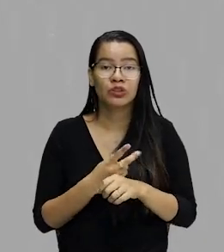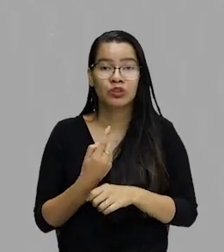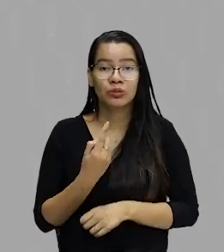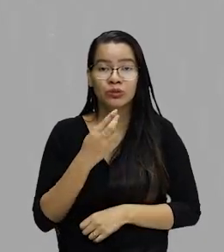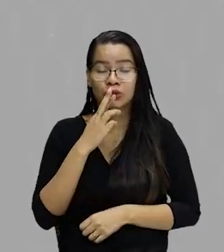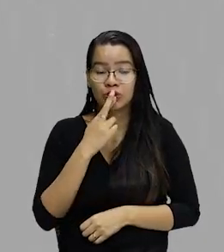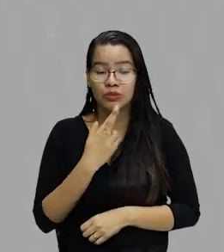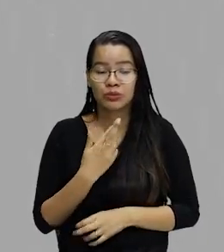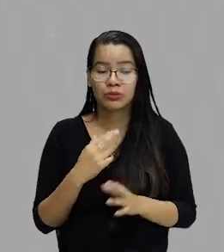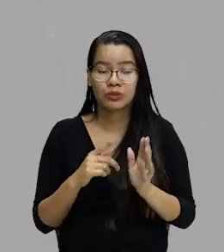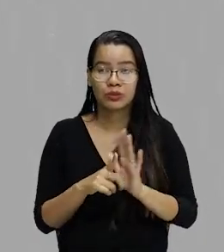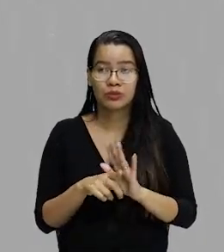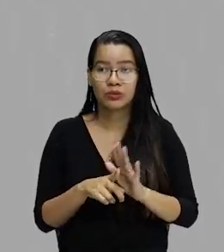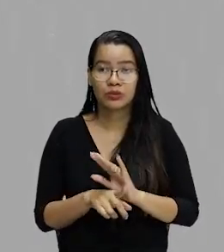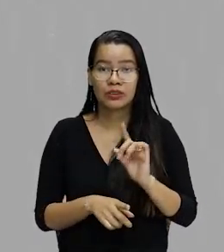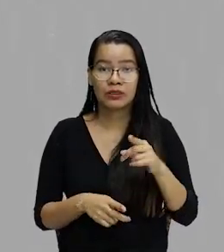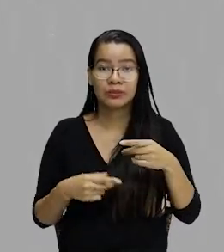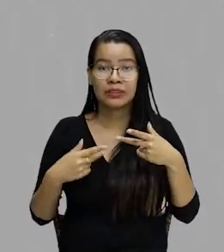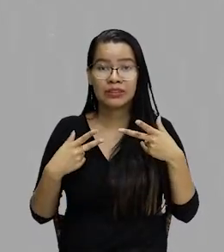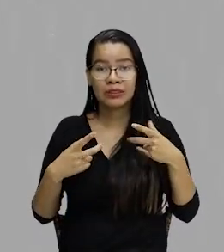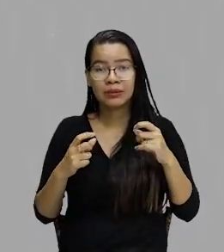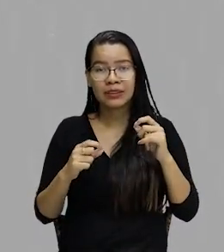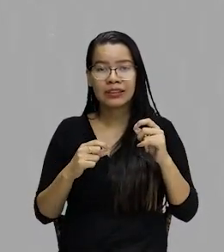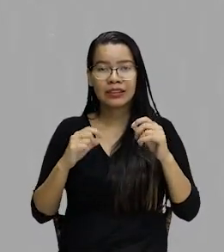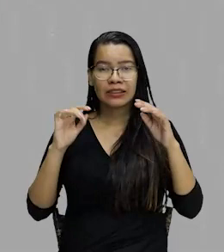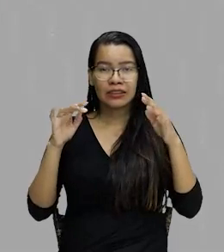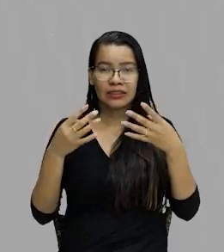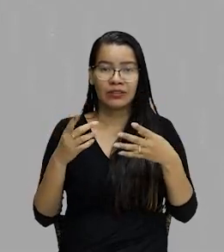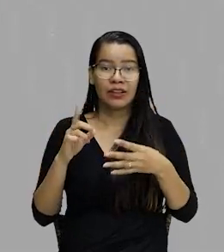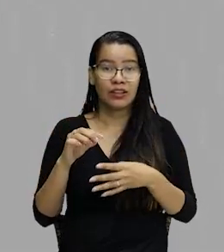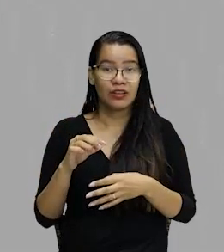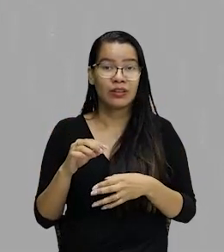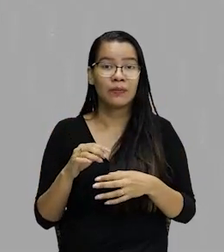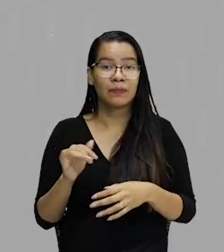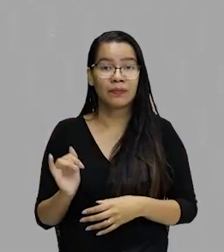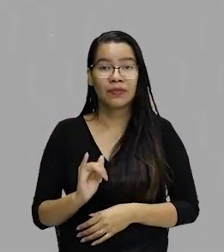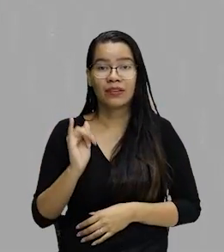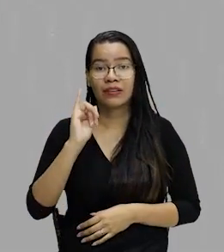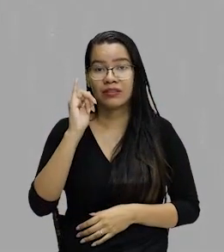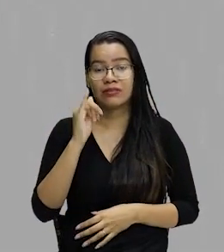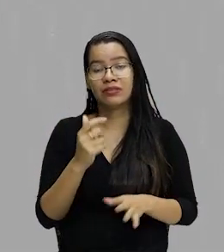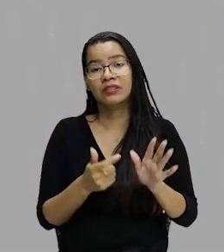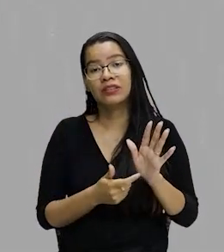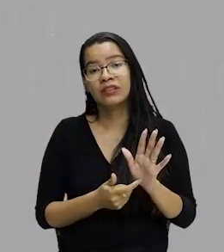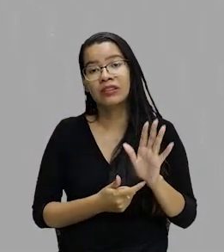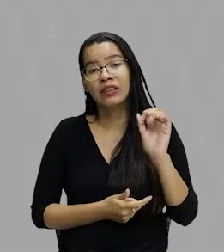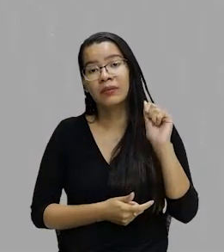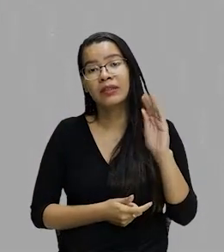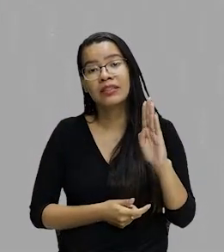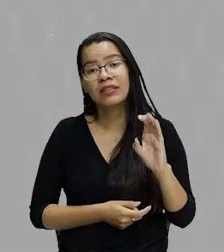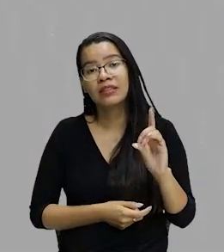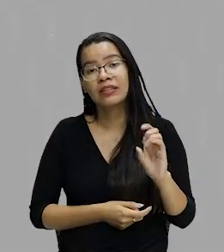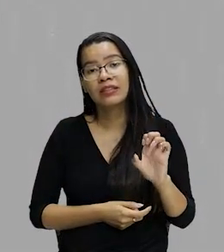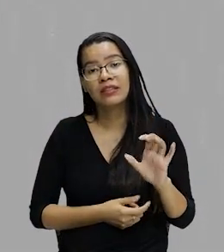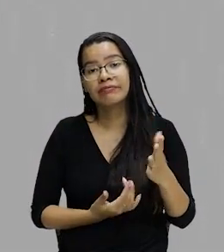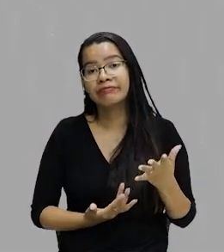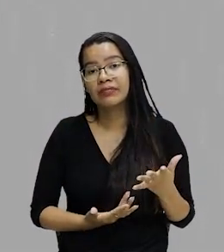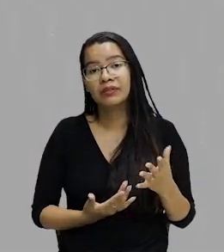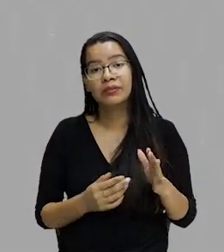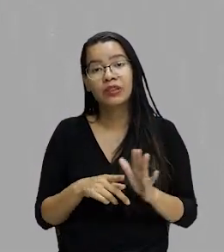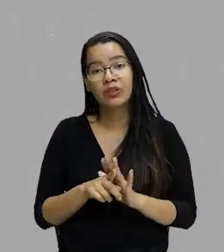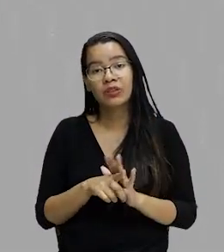questão. E aí você percebe que a atenção ela é muito importante dentro do comando da questão. Tá? Aquilo que está